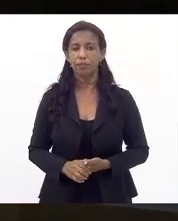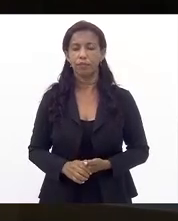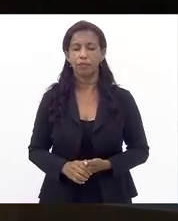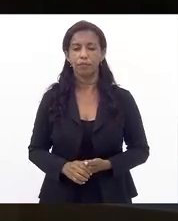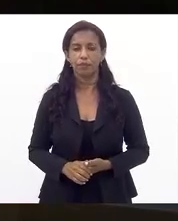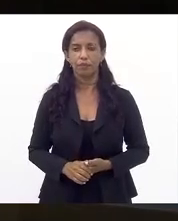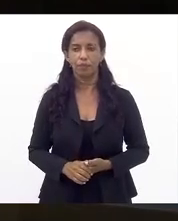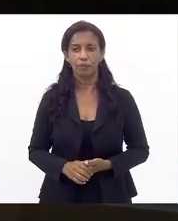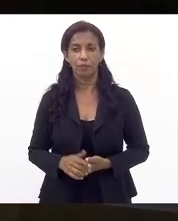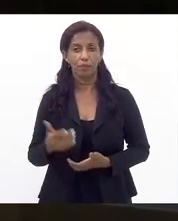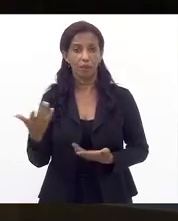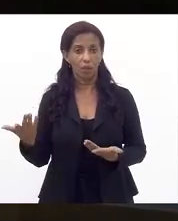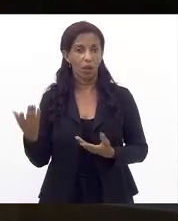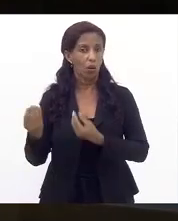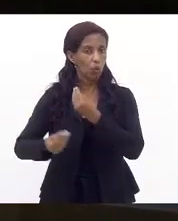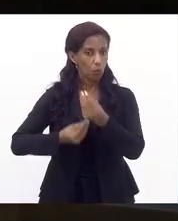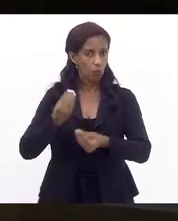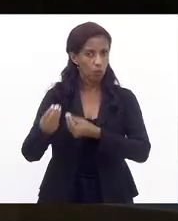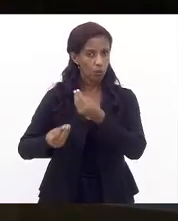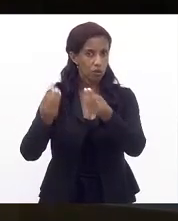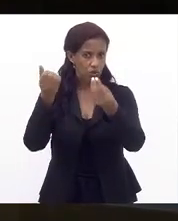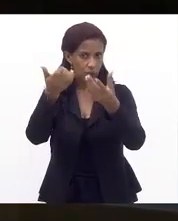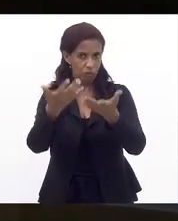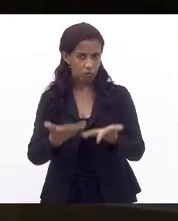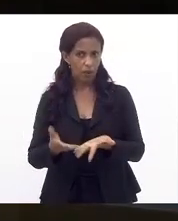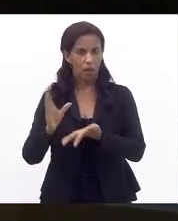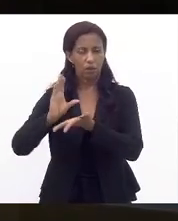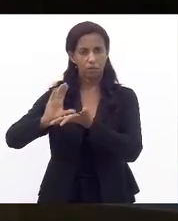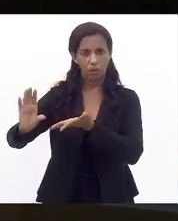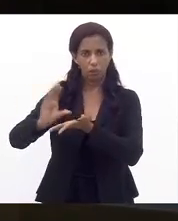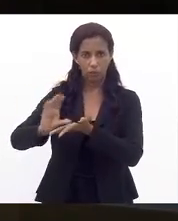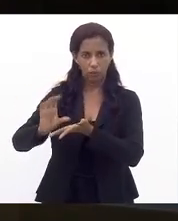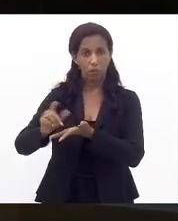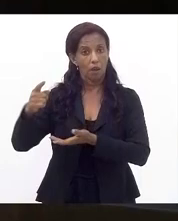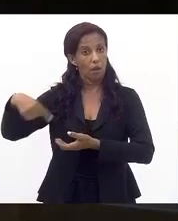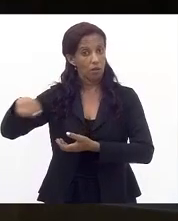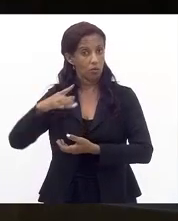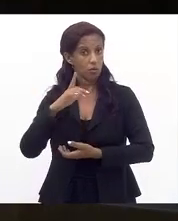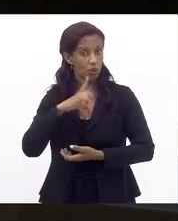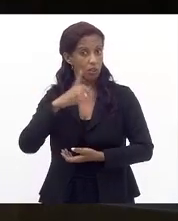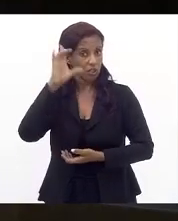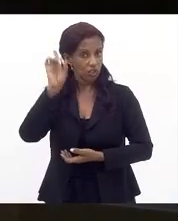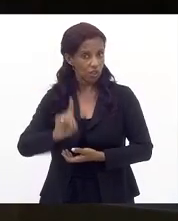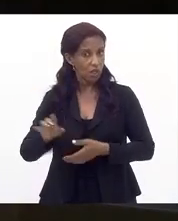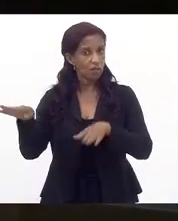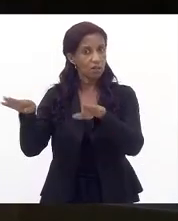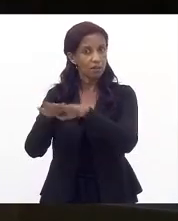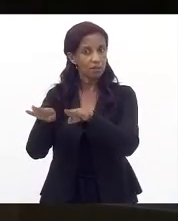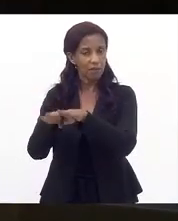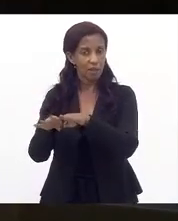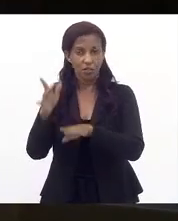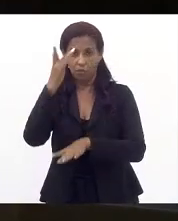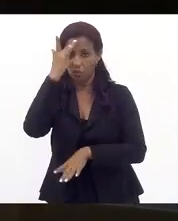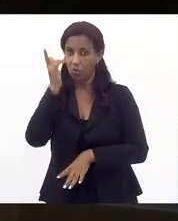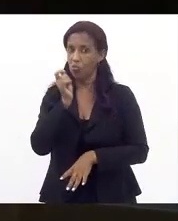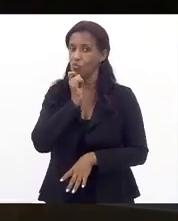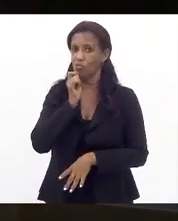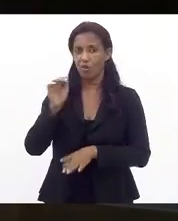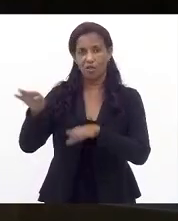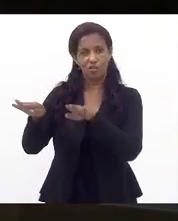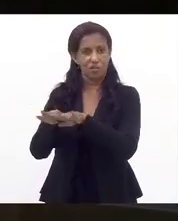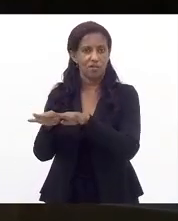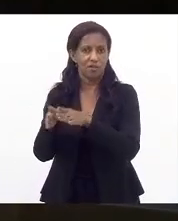só é aquilo que foi falado para contribuir para aqueles que têm direito a média tá porque não tem direito a